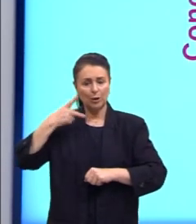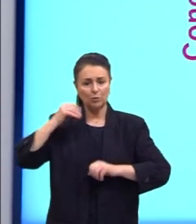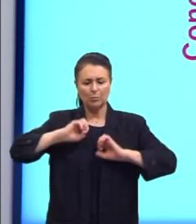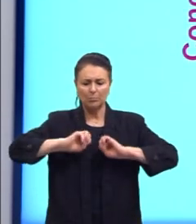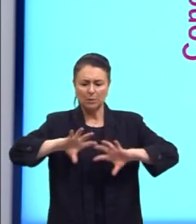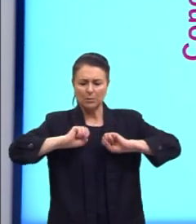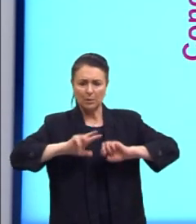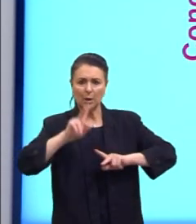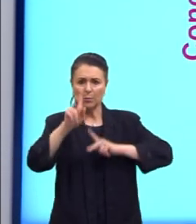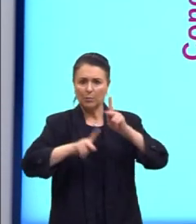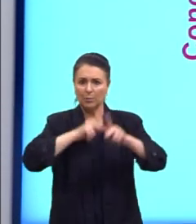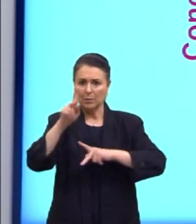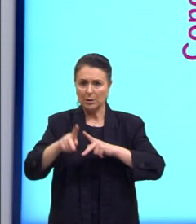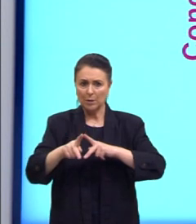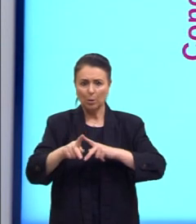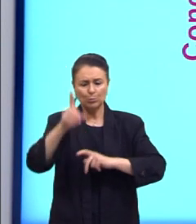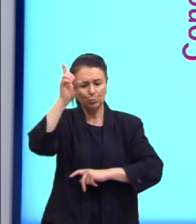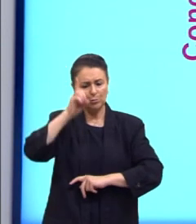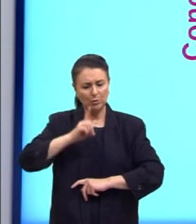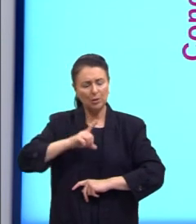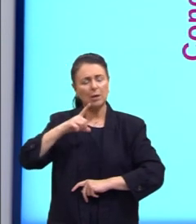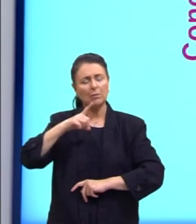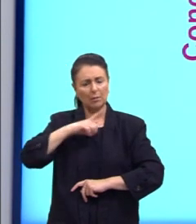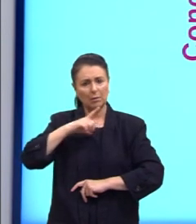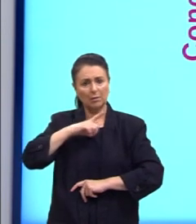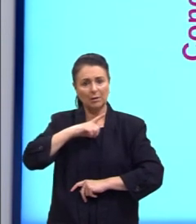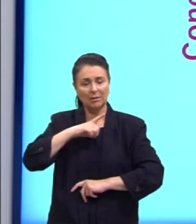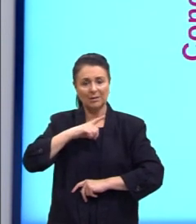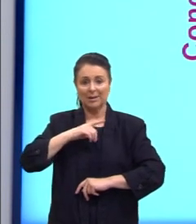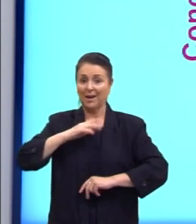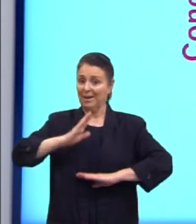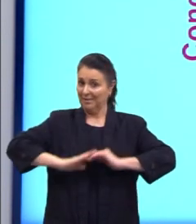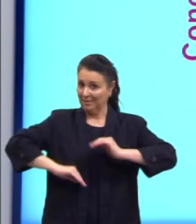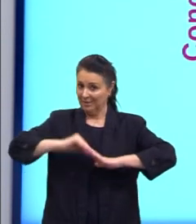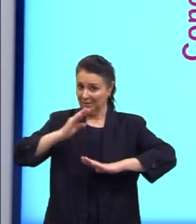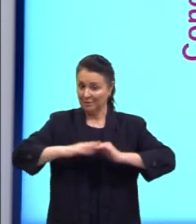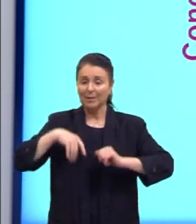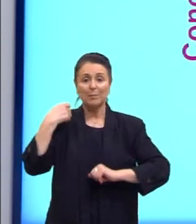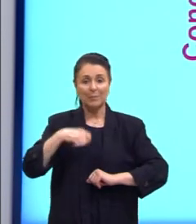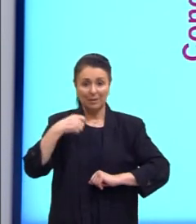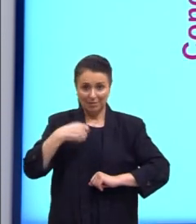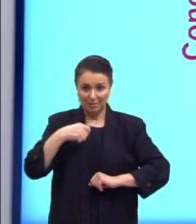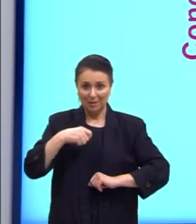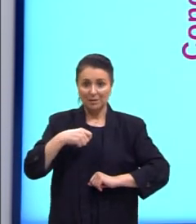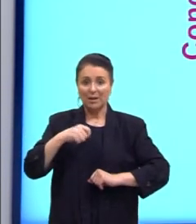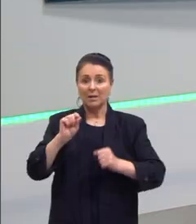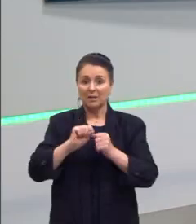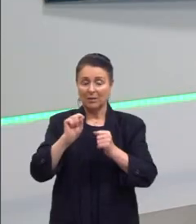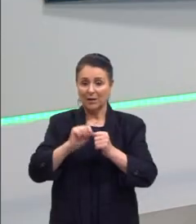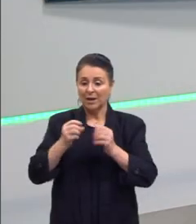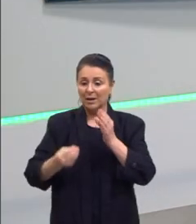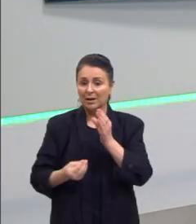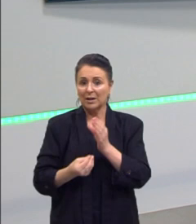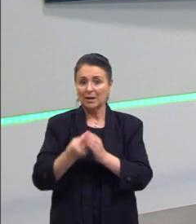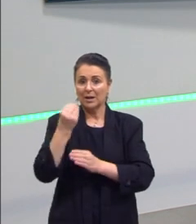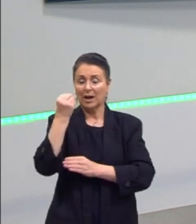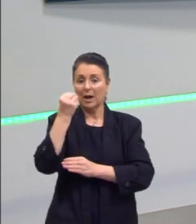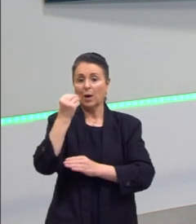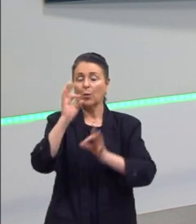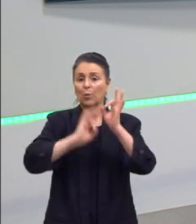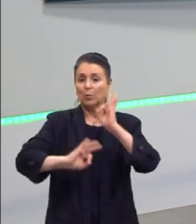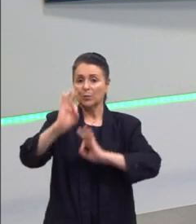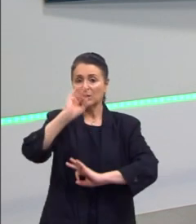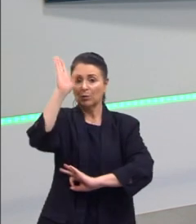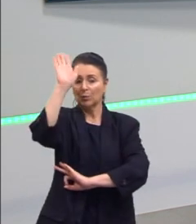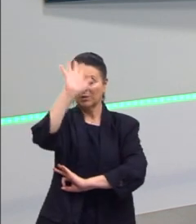população acerca dos seus direitos. Tal ação deve ocorrer por meio da criação de um projeto nacional de